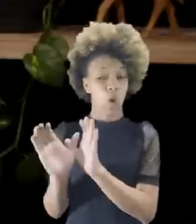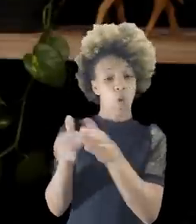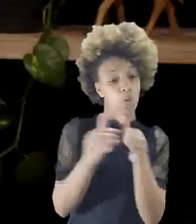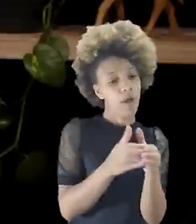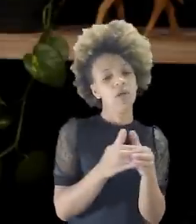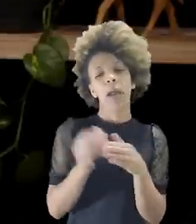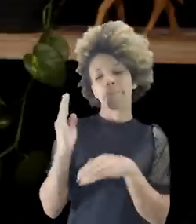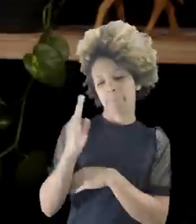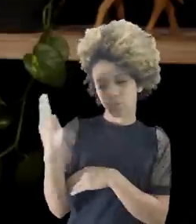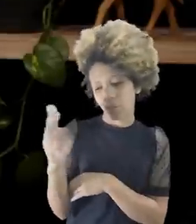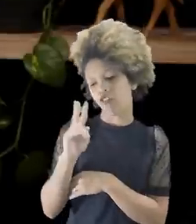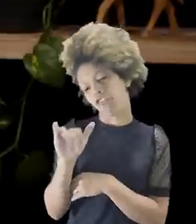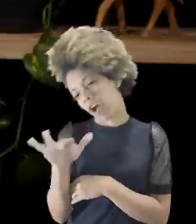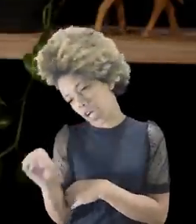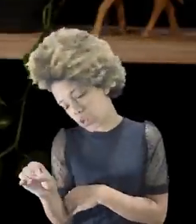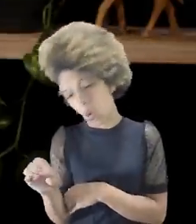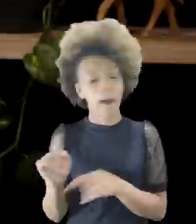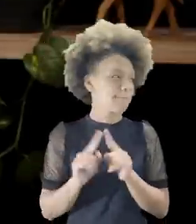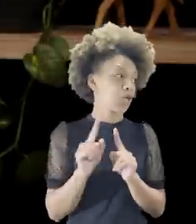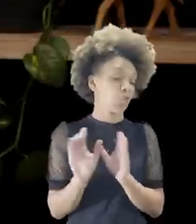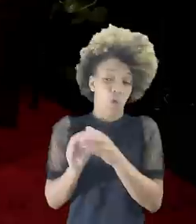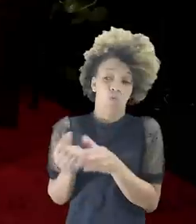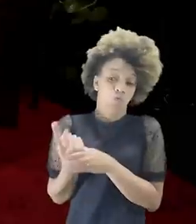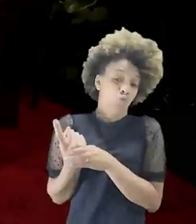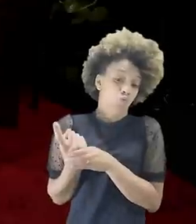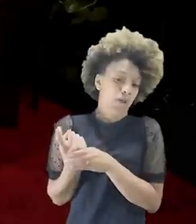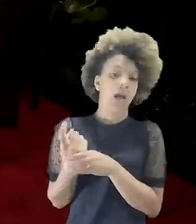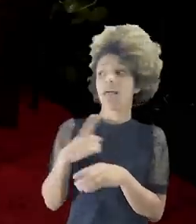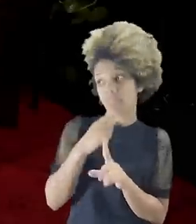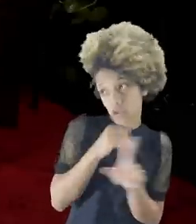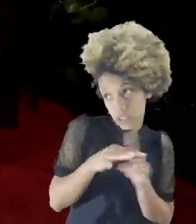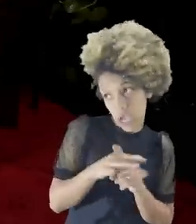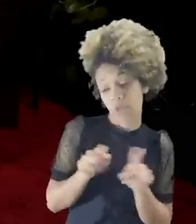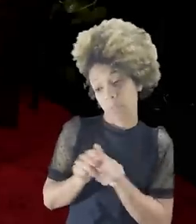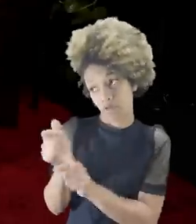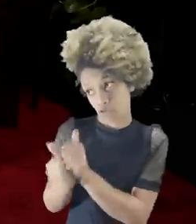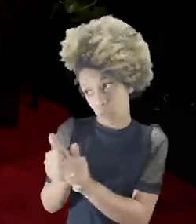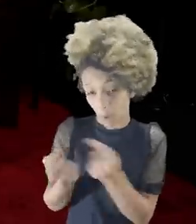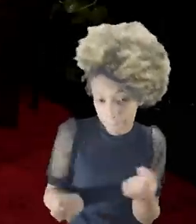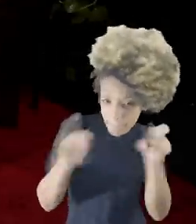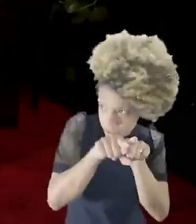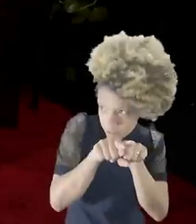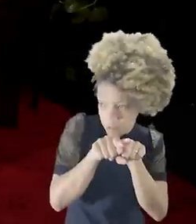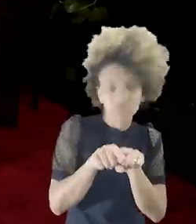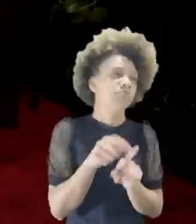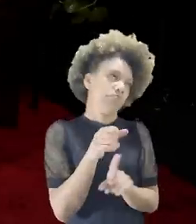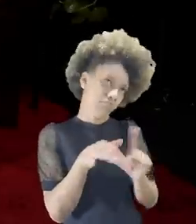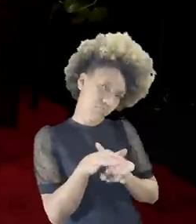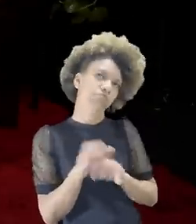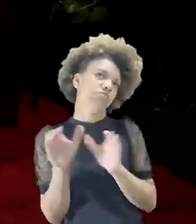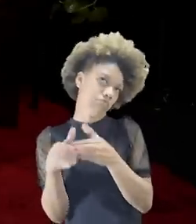que é o Botafogo o Vasco ele não é basicamente um clube só tem a parte social e tem a parte de futebol Tem a parte social de Clubes